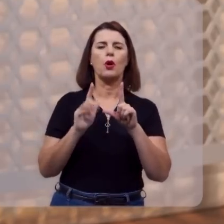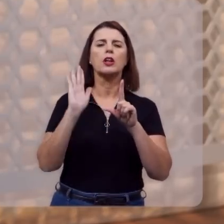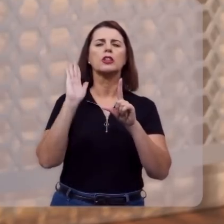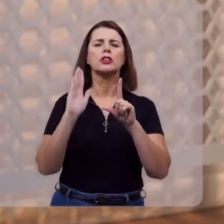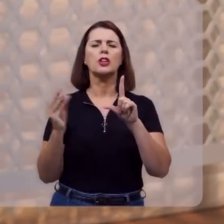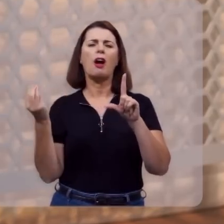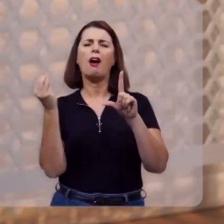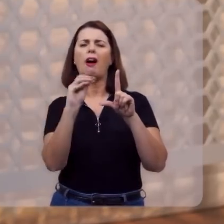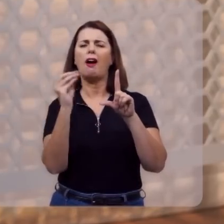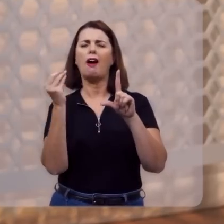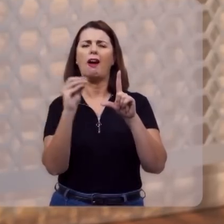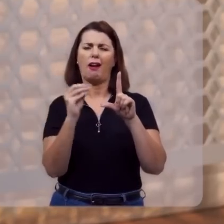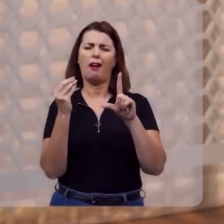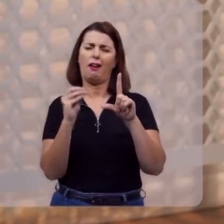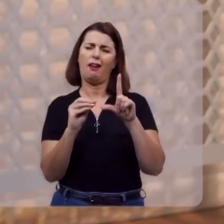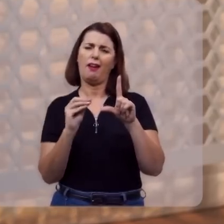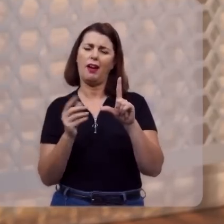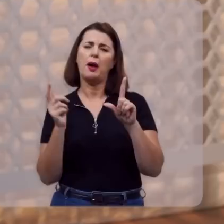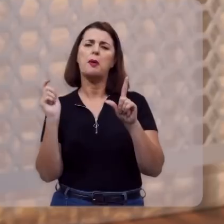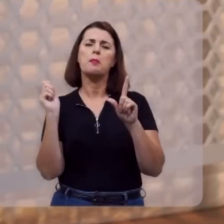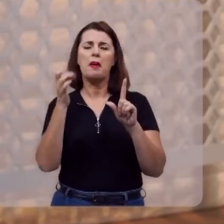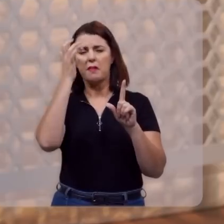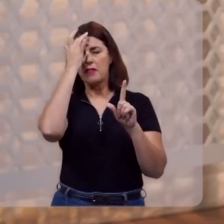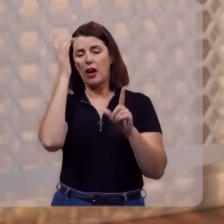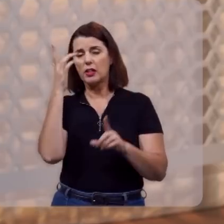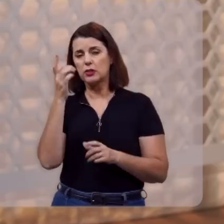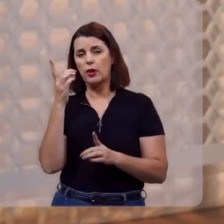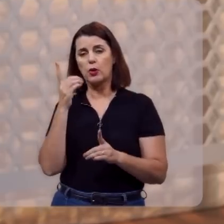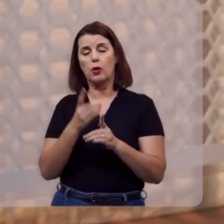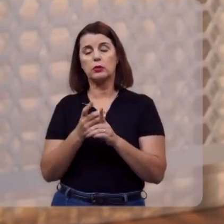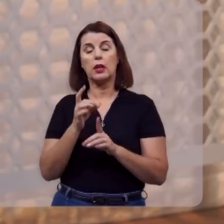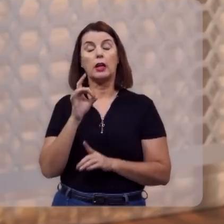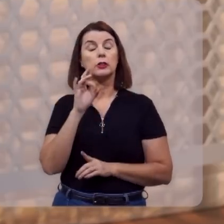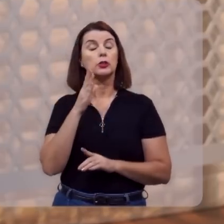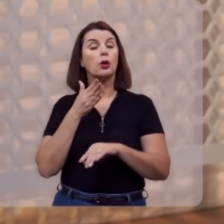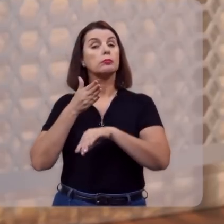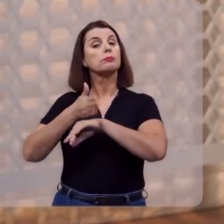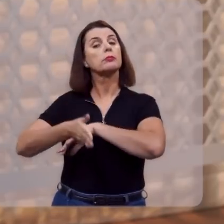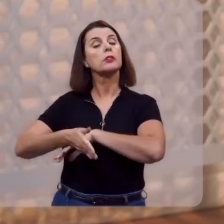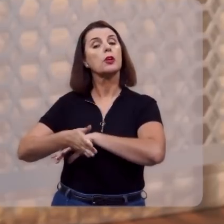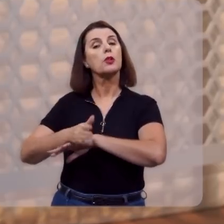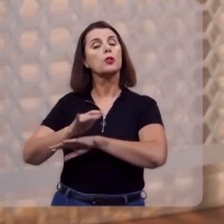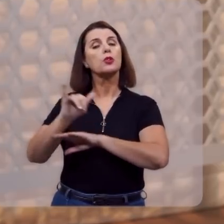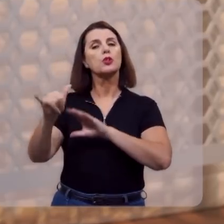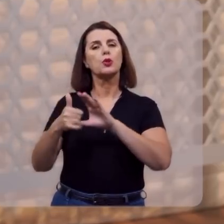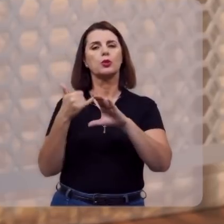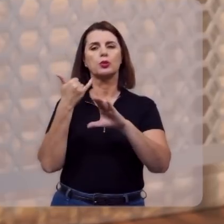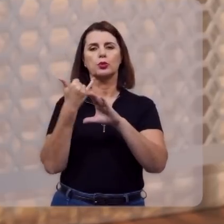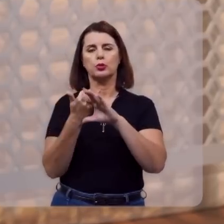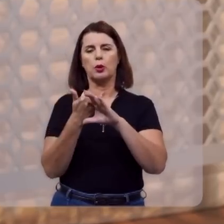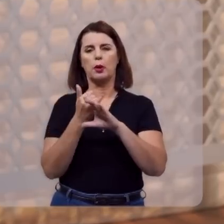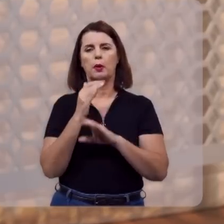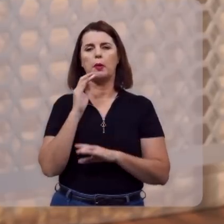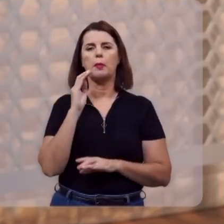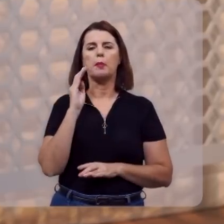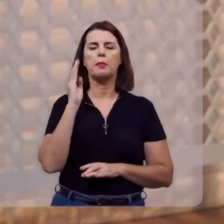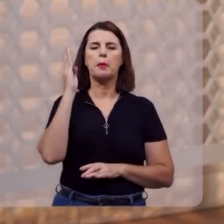que já foram veiculados do Verdade e Vida, também é fácil de encontrar. Basta você entrar lá no nosso canal do